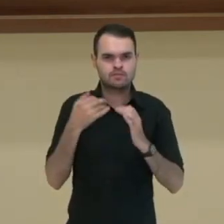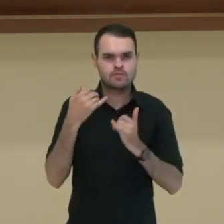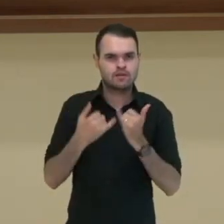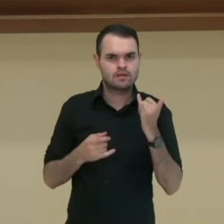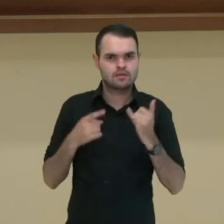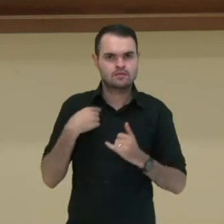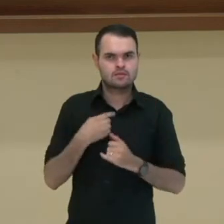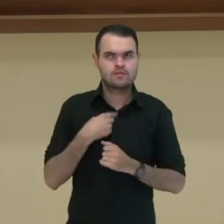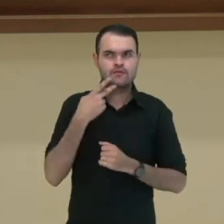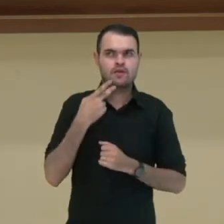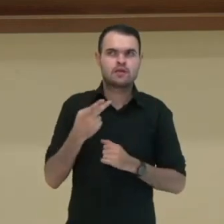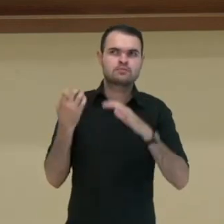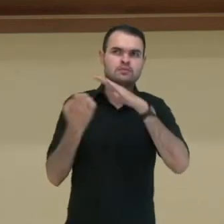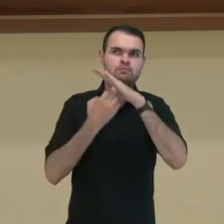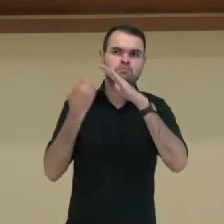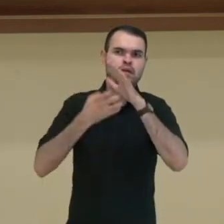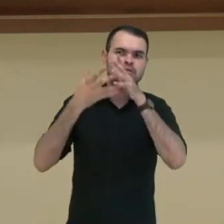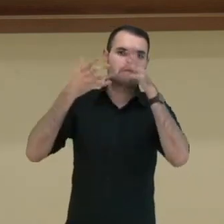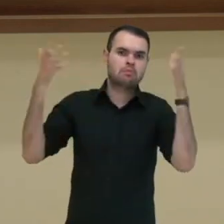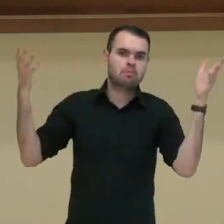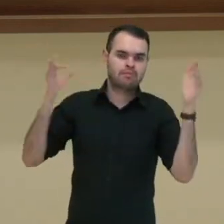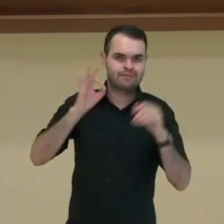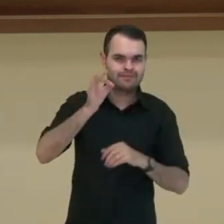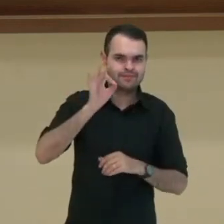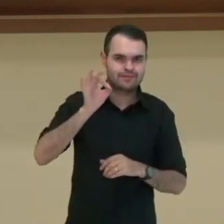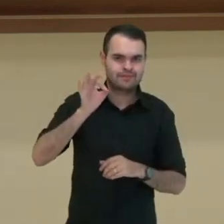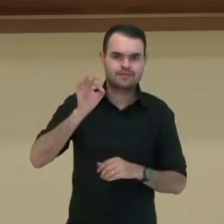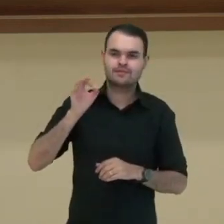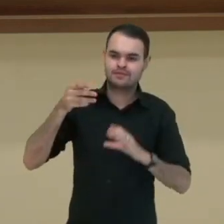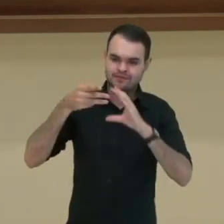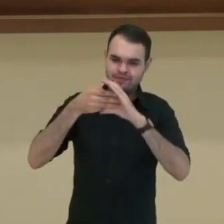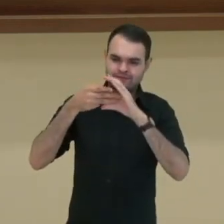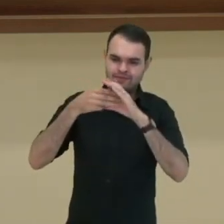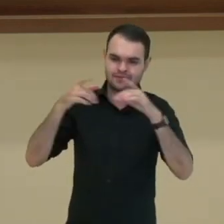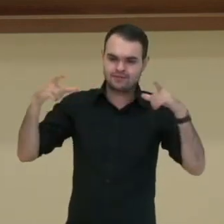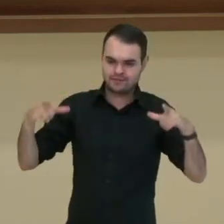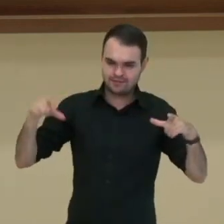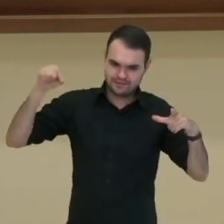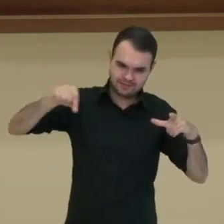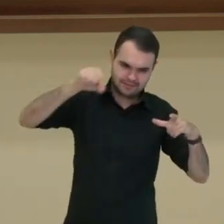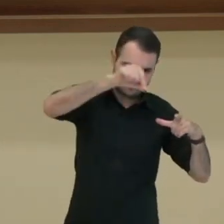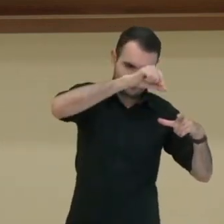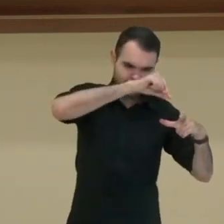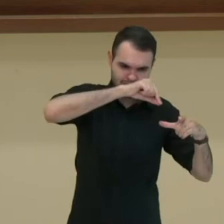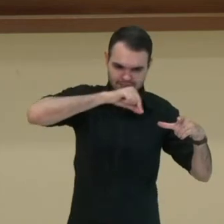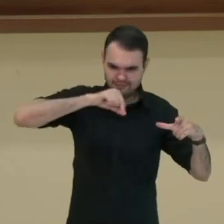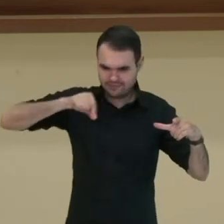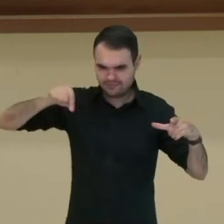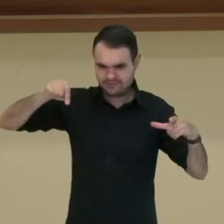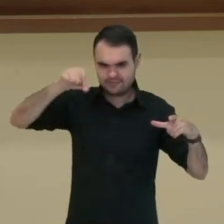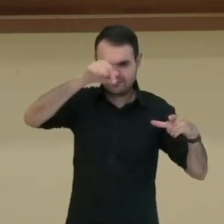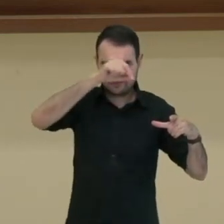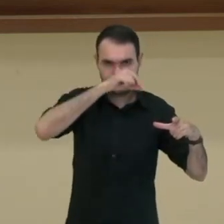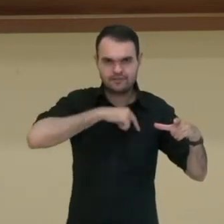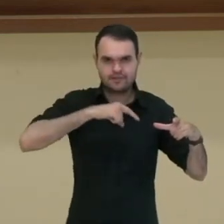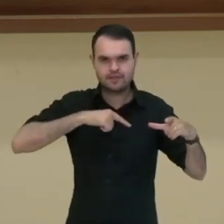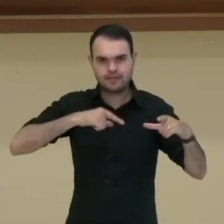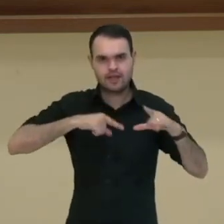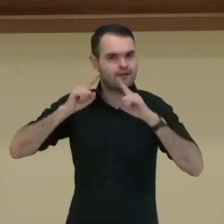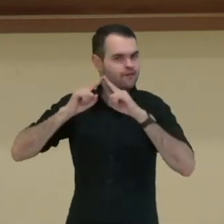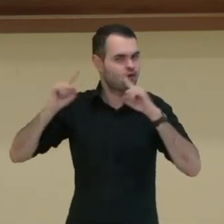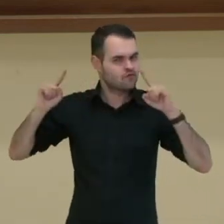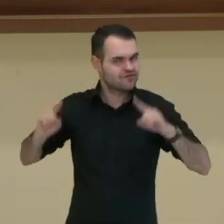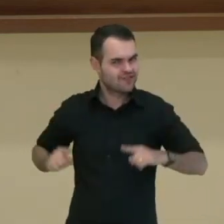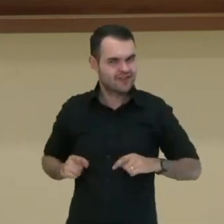falando de uma empresa gigantesca, né? Que se chama célula e logo dentro dela tem os